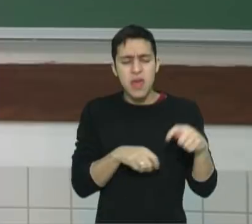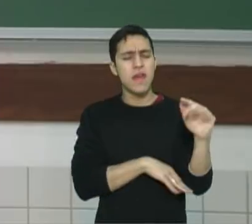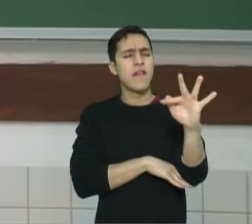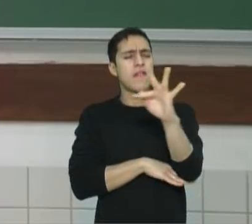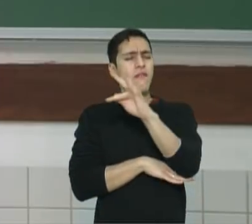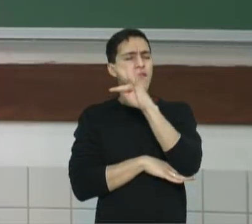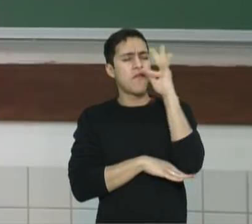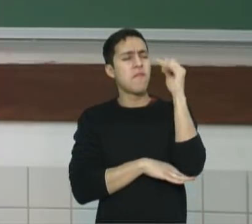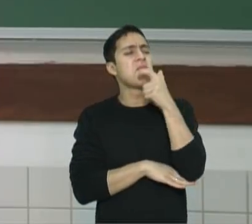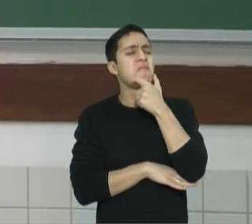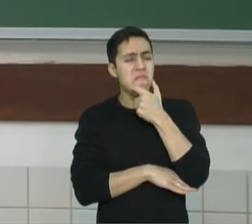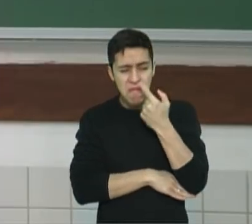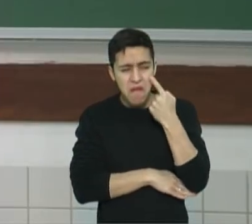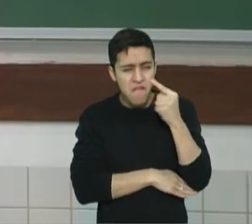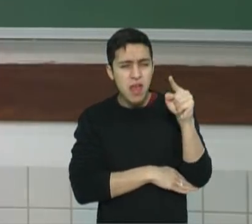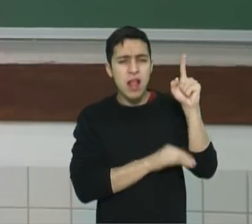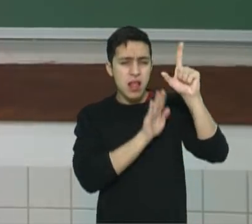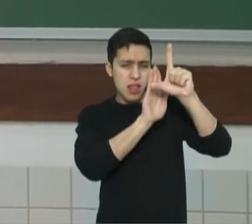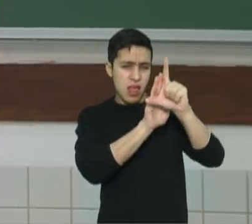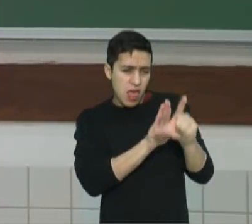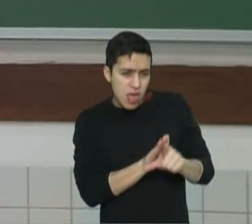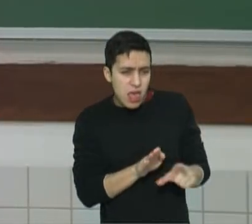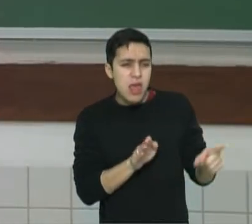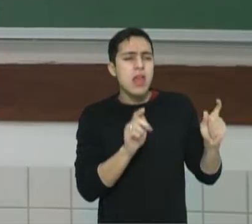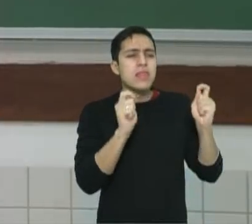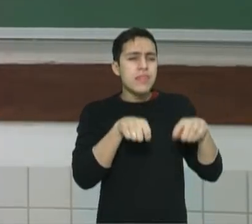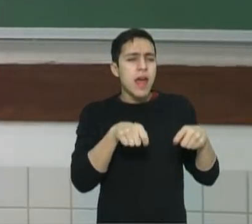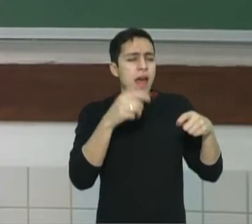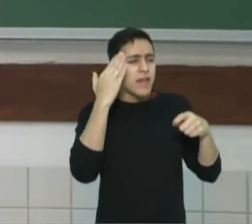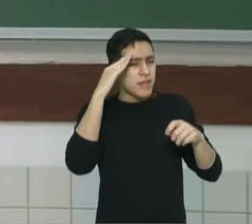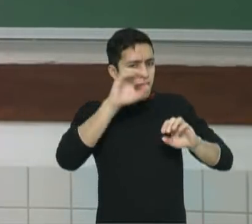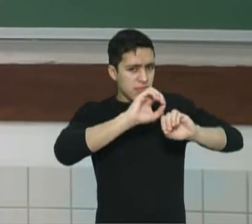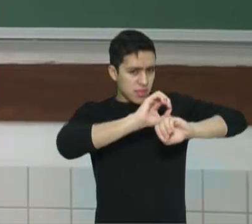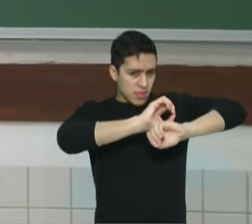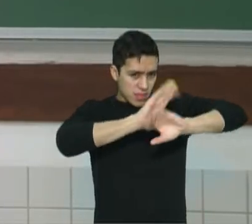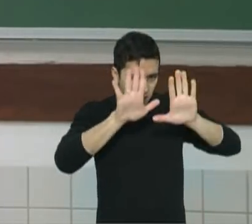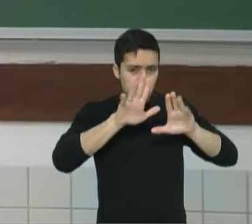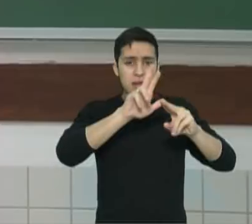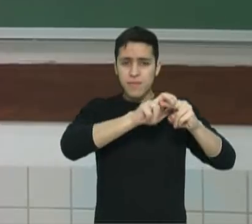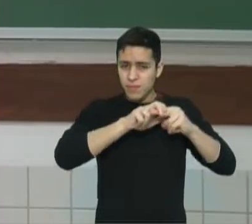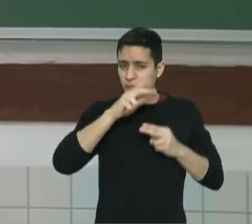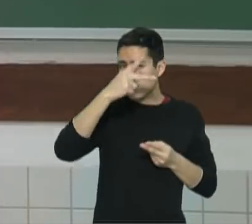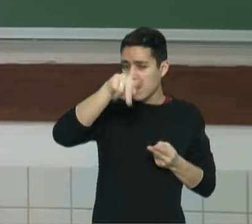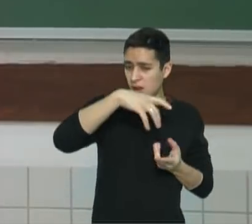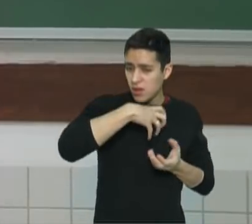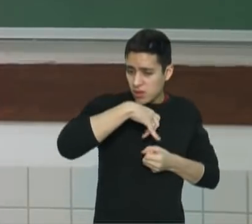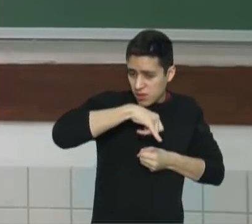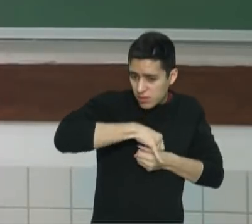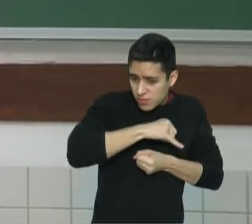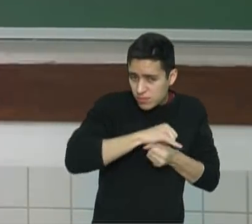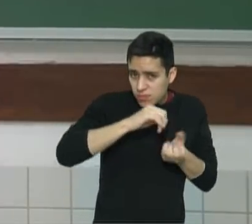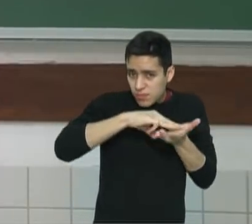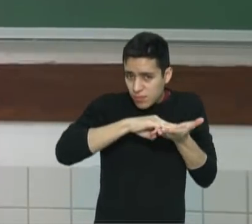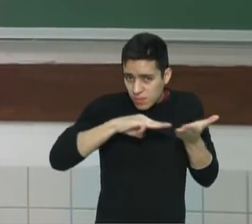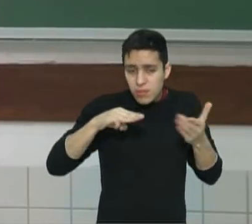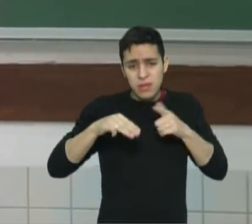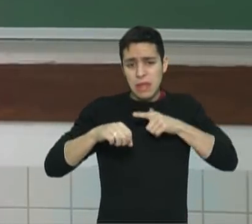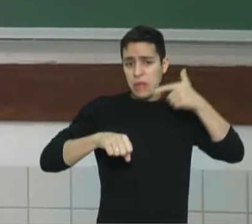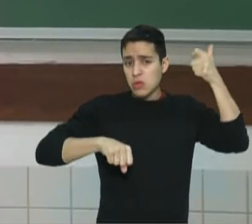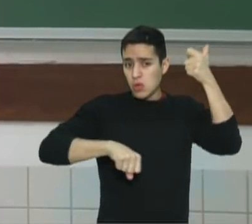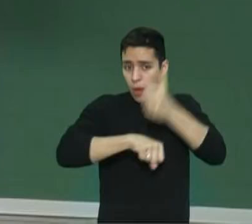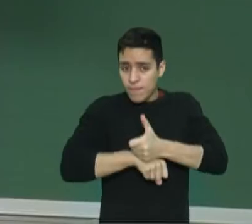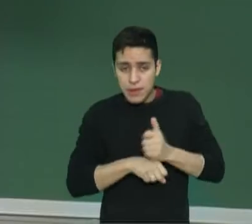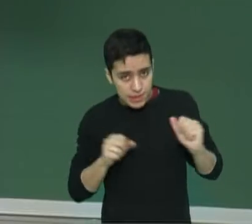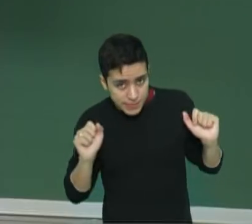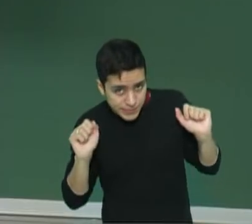enxergar através de leis, você pode enxergar através de metodologias que há um domínio. Mas